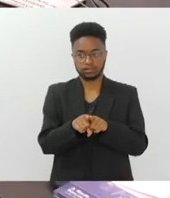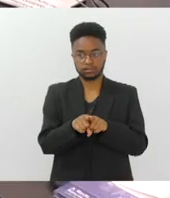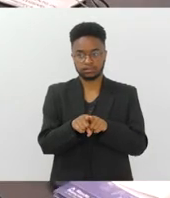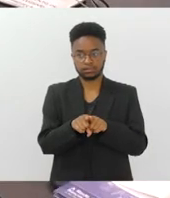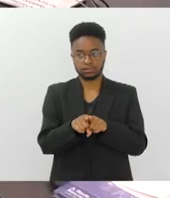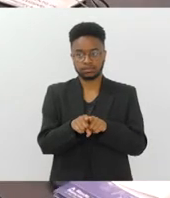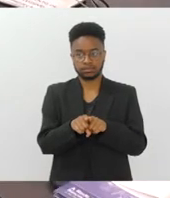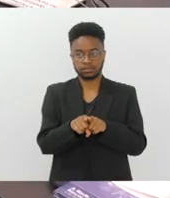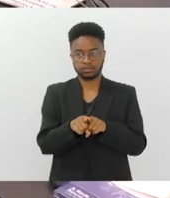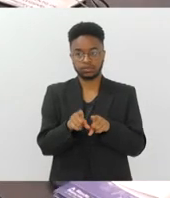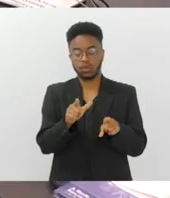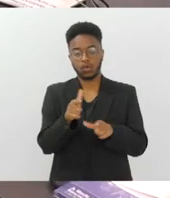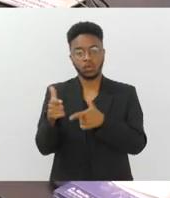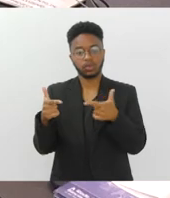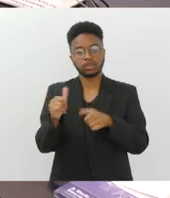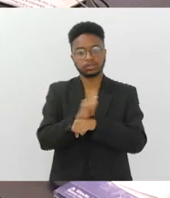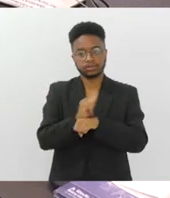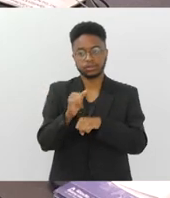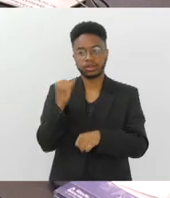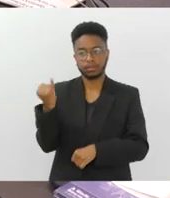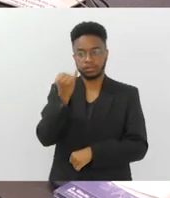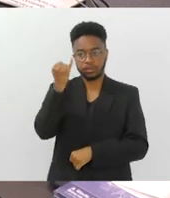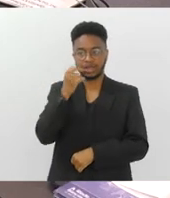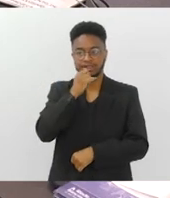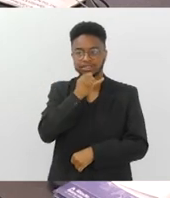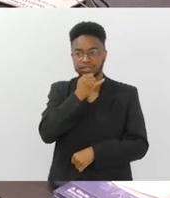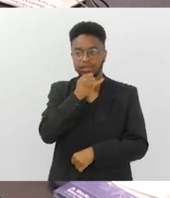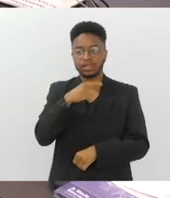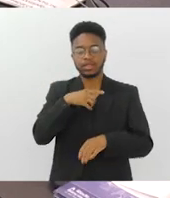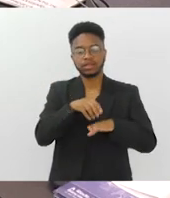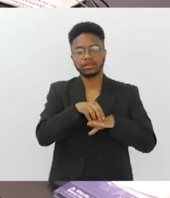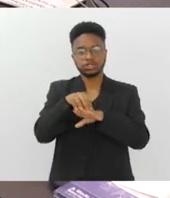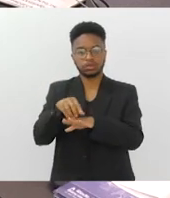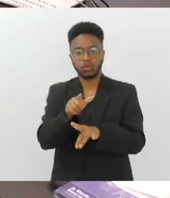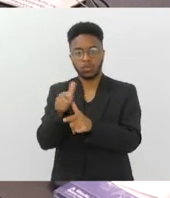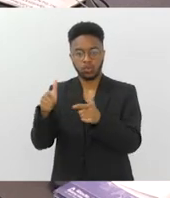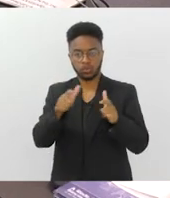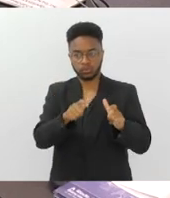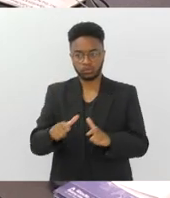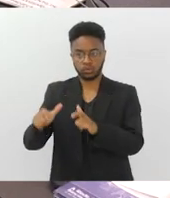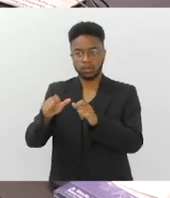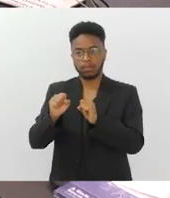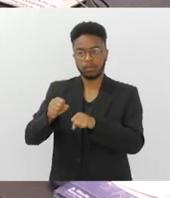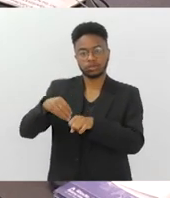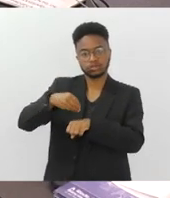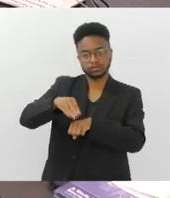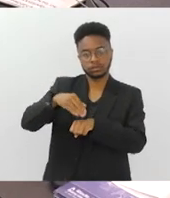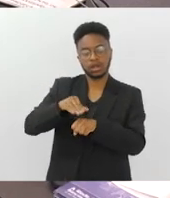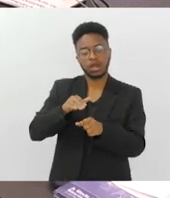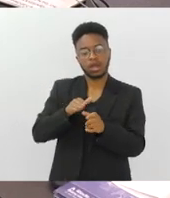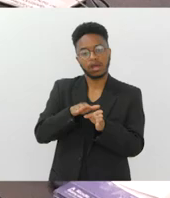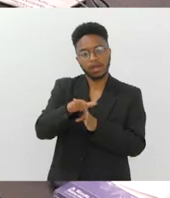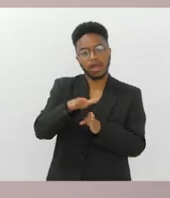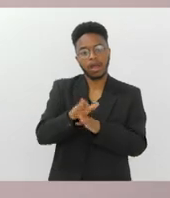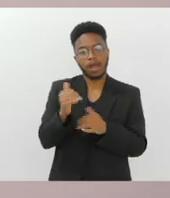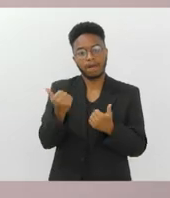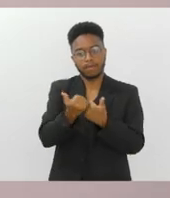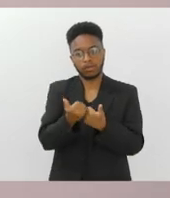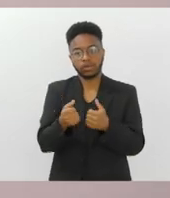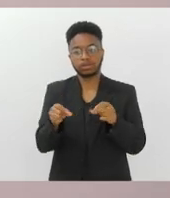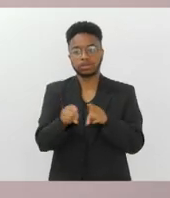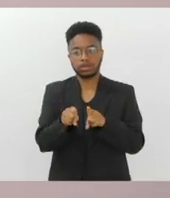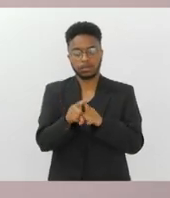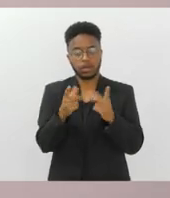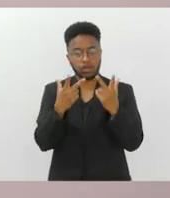outras medidas são importantes, como ter acesso a transporte para outros espaços que possam receber orientação e apoio. Da mesma forma,